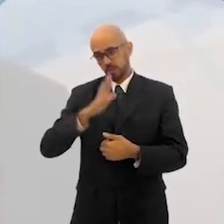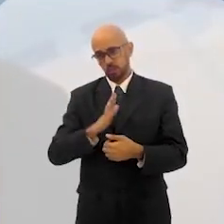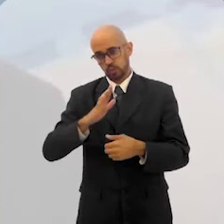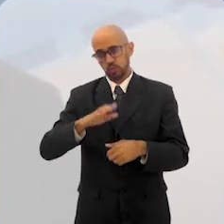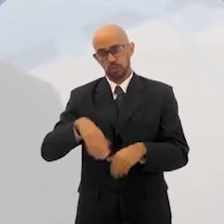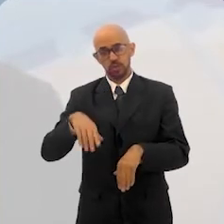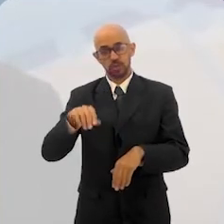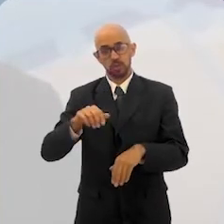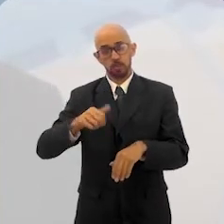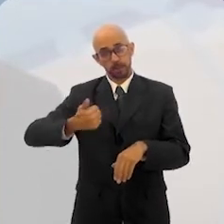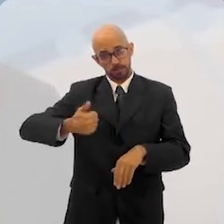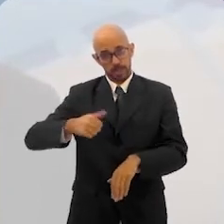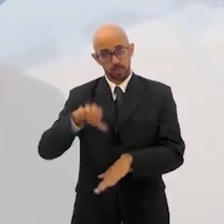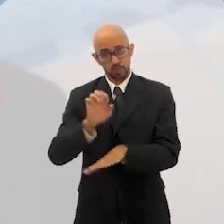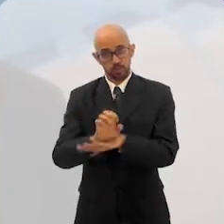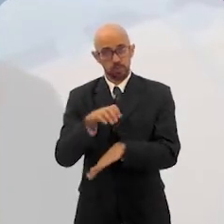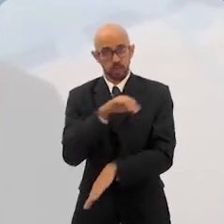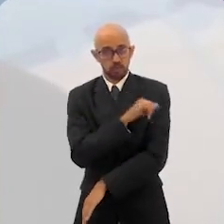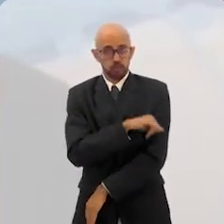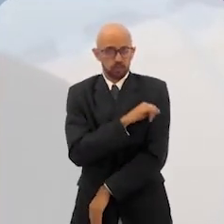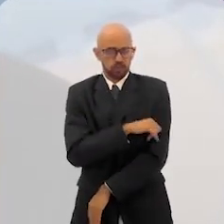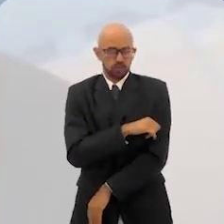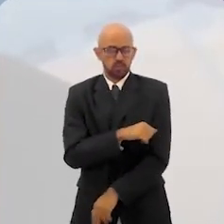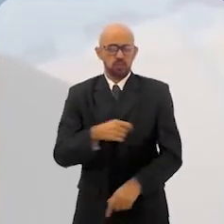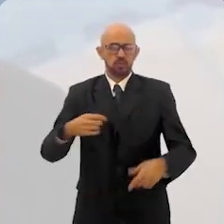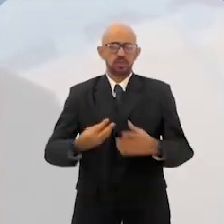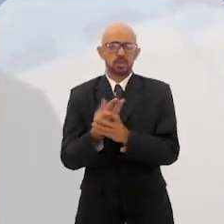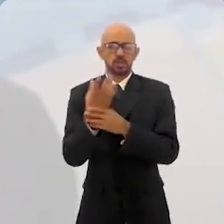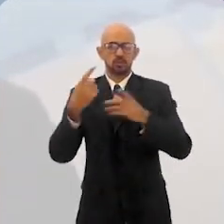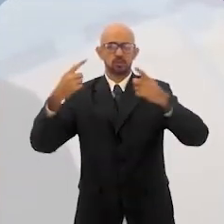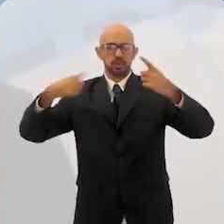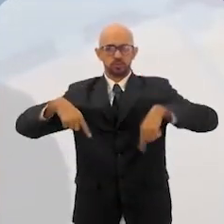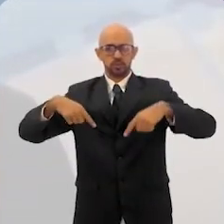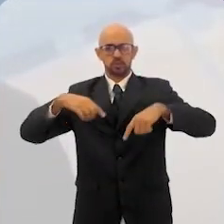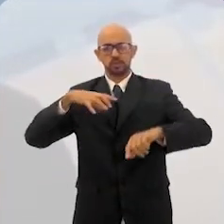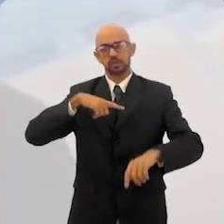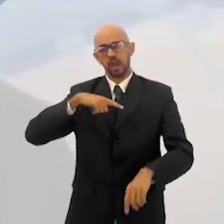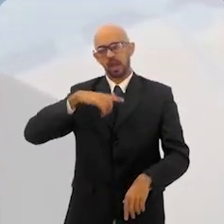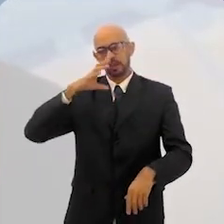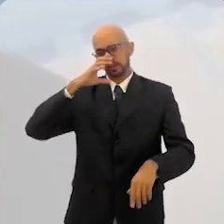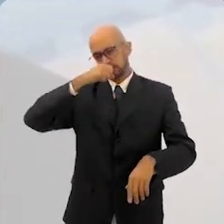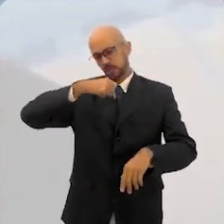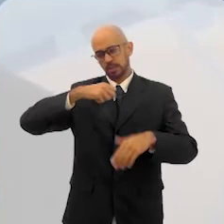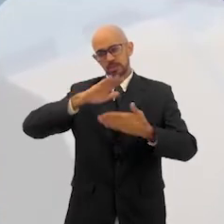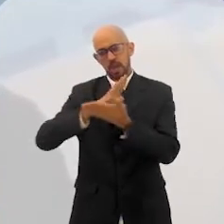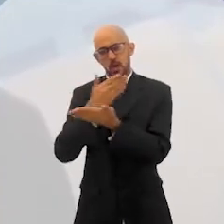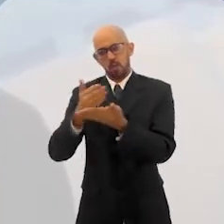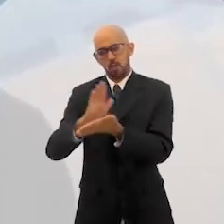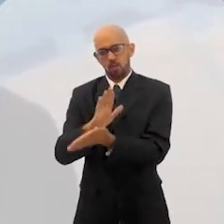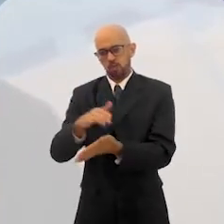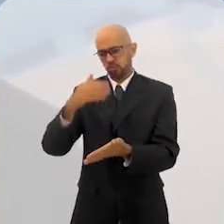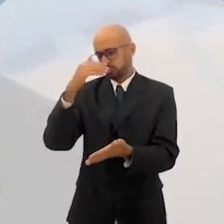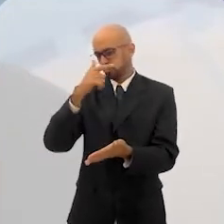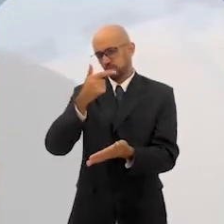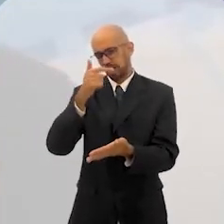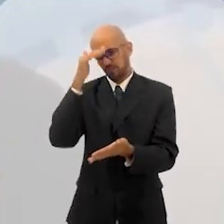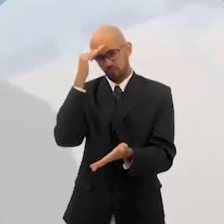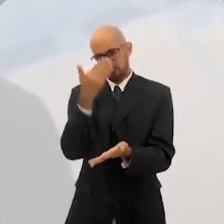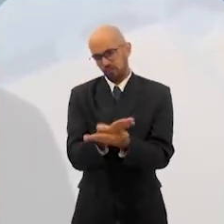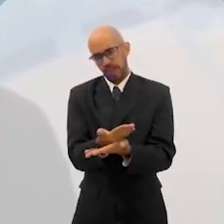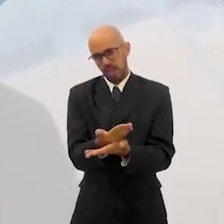Rio de Janeiro, me faz ter esse desafio. Óbvio que tem algumas resistências, as pessoas às vezes não botam fé, né, na